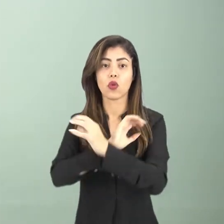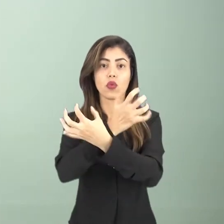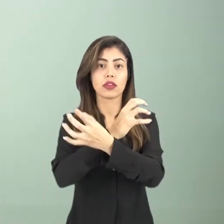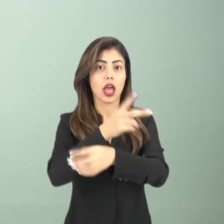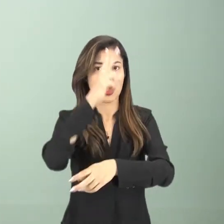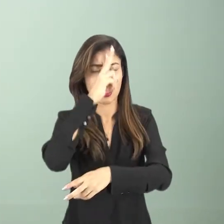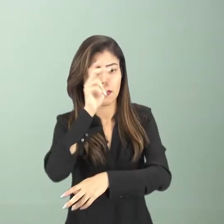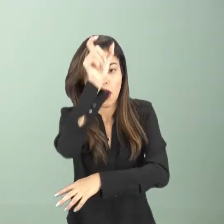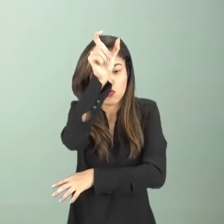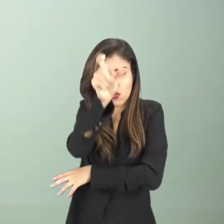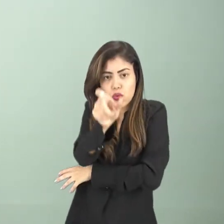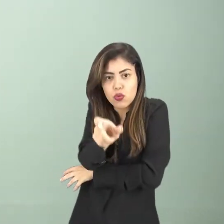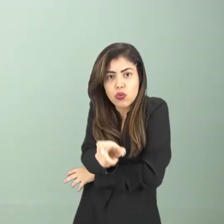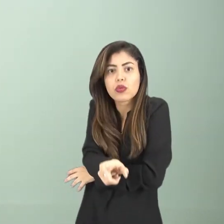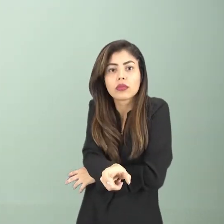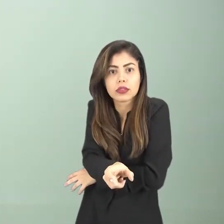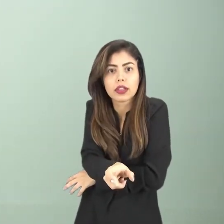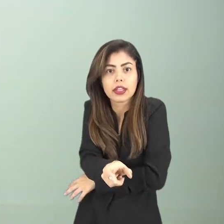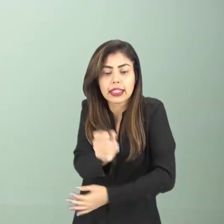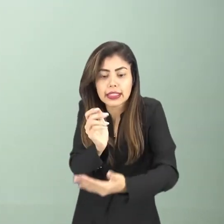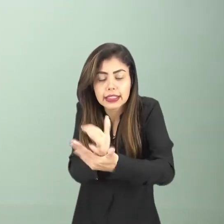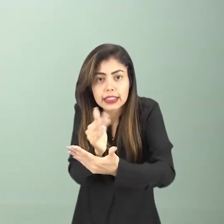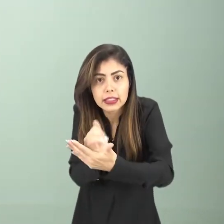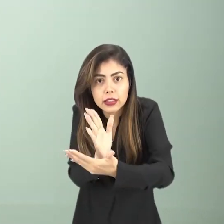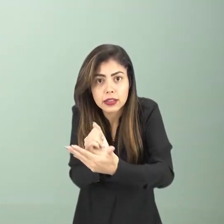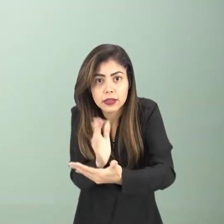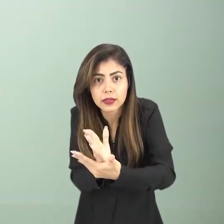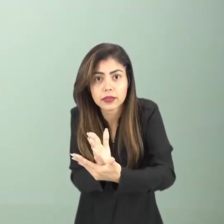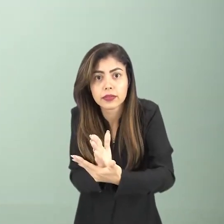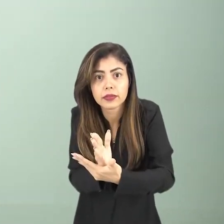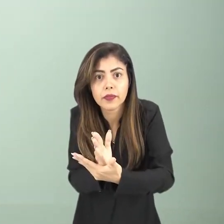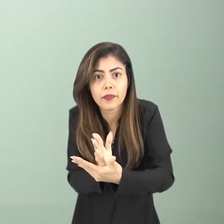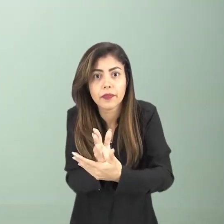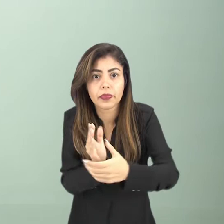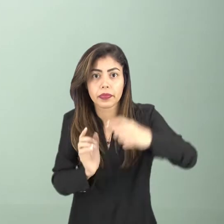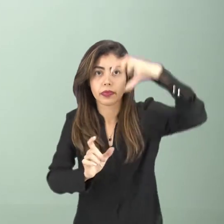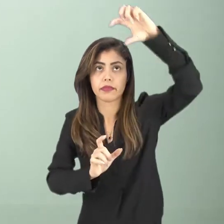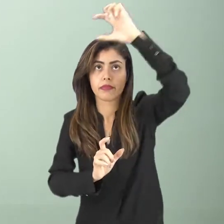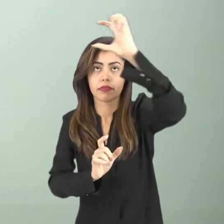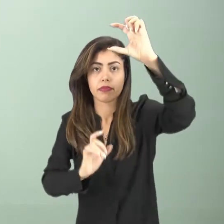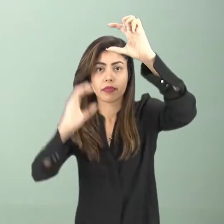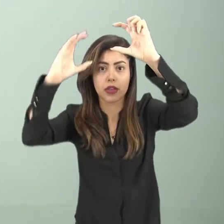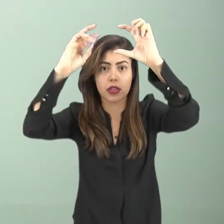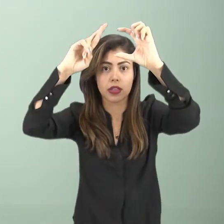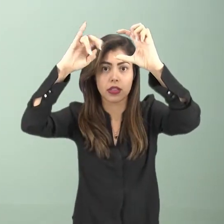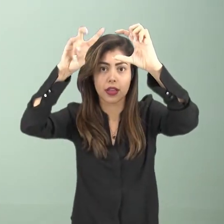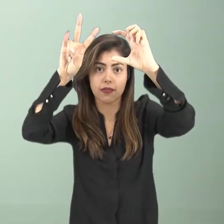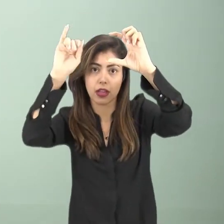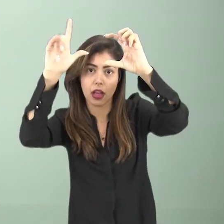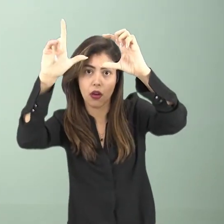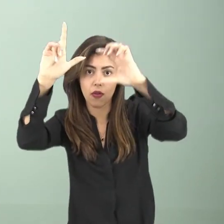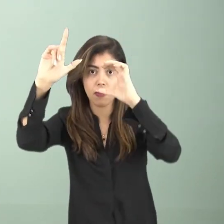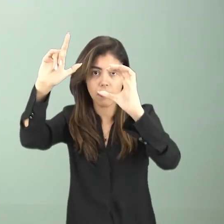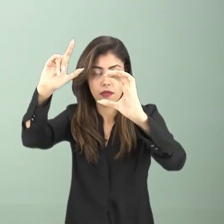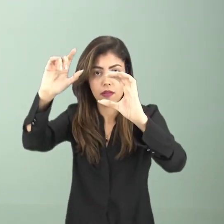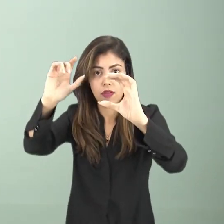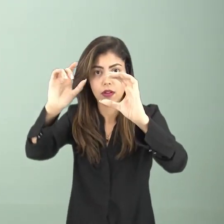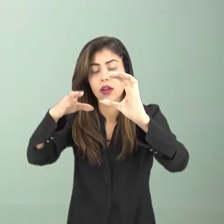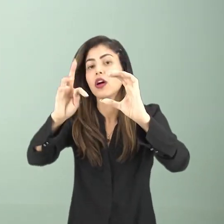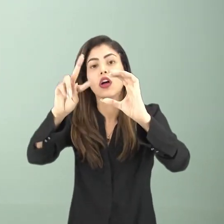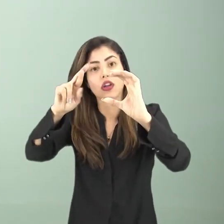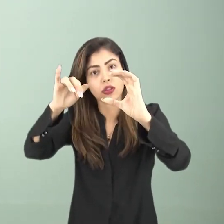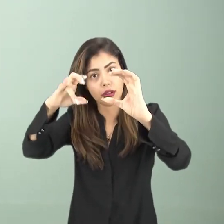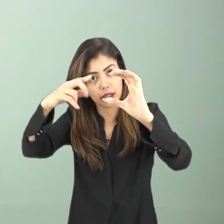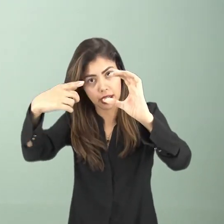que a coluna vertebral, ela vai ser dividida em cervical, torácica, cervicais que ficam,